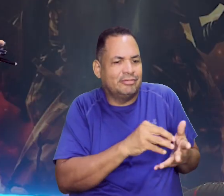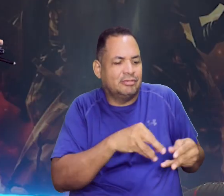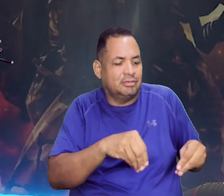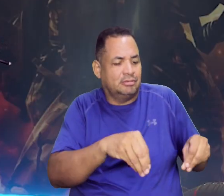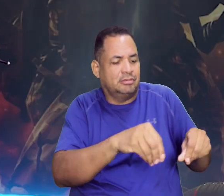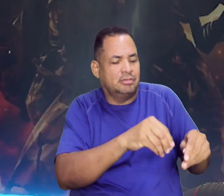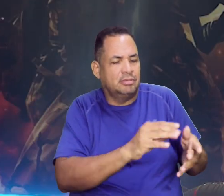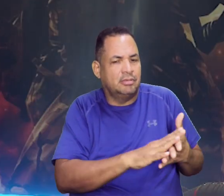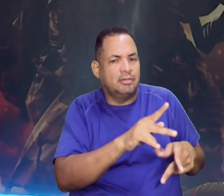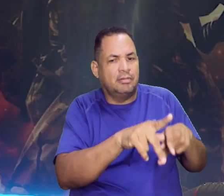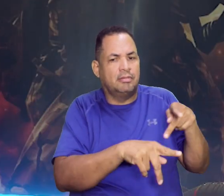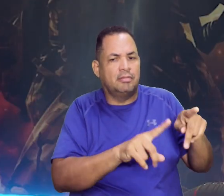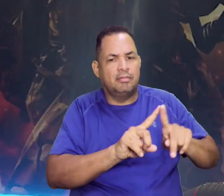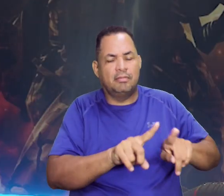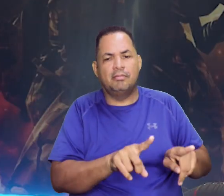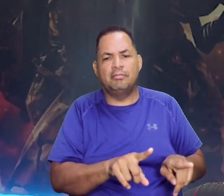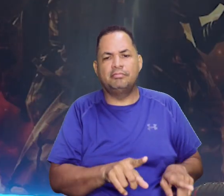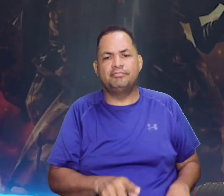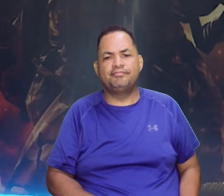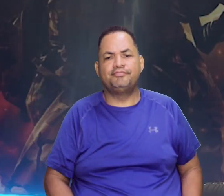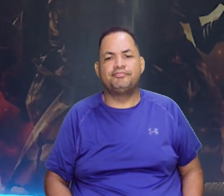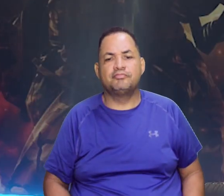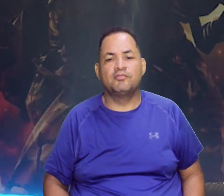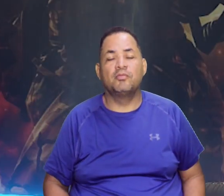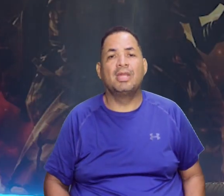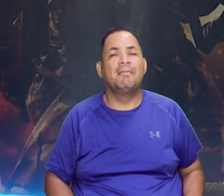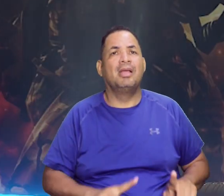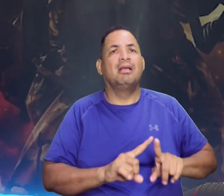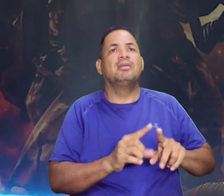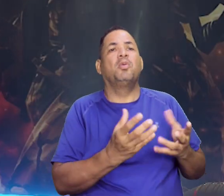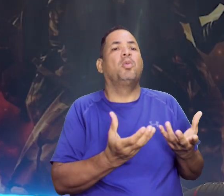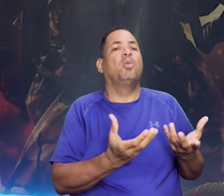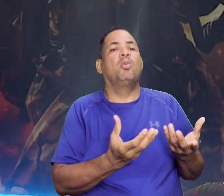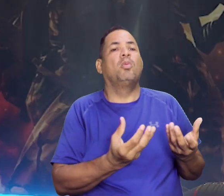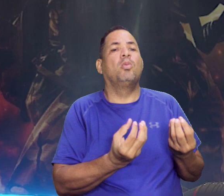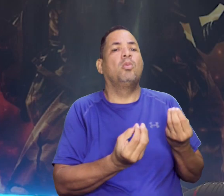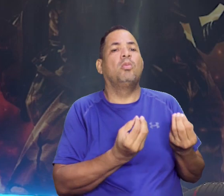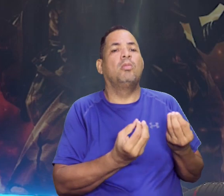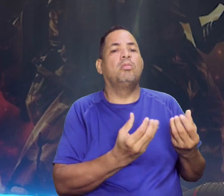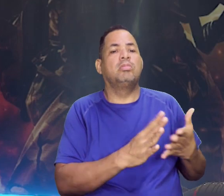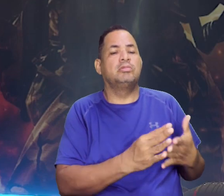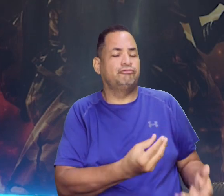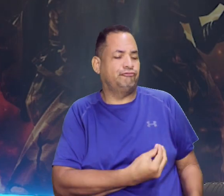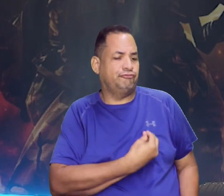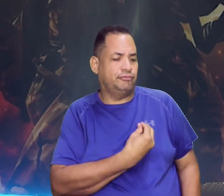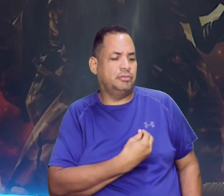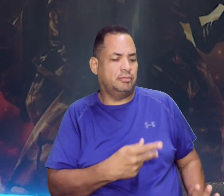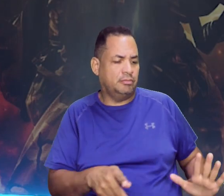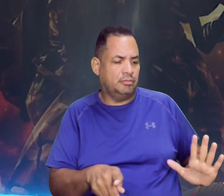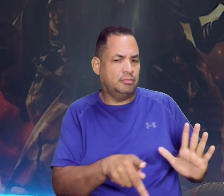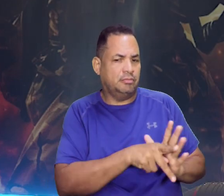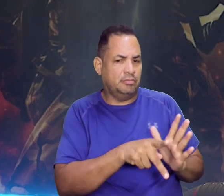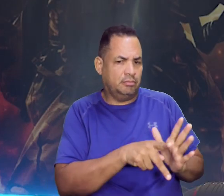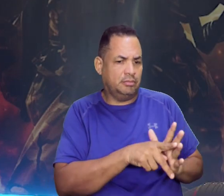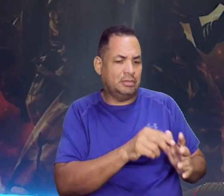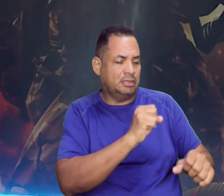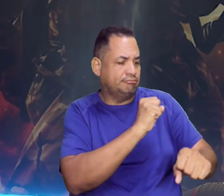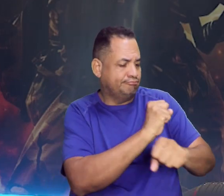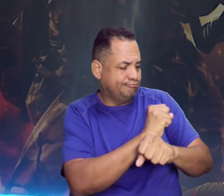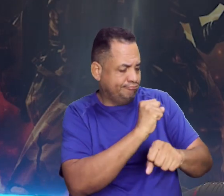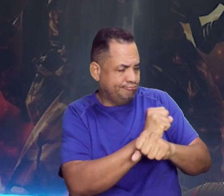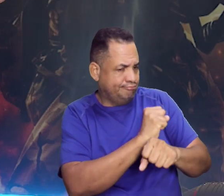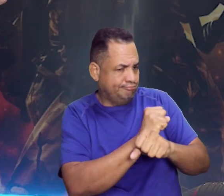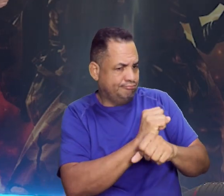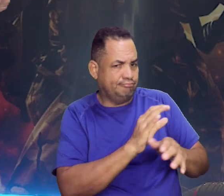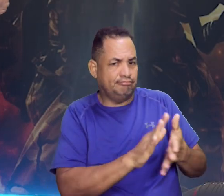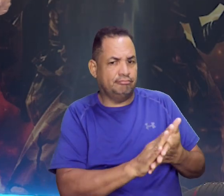essa população. Mas, professora, onde eles vão morar? Ou eles vão morar em propriedades sendo escravos, ou